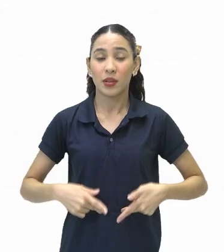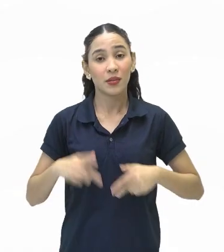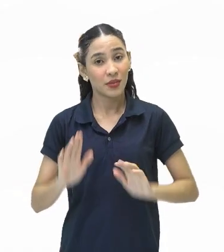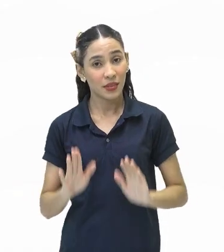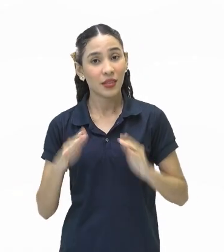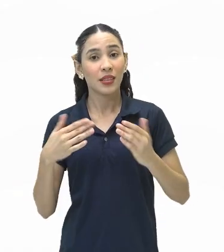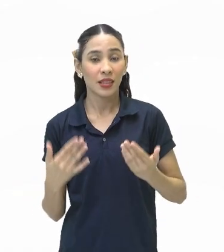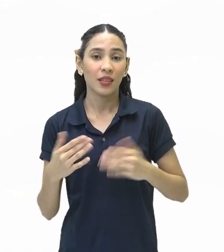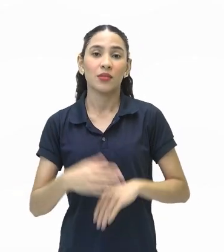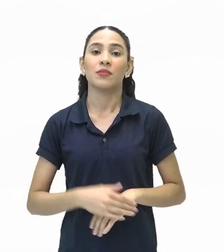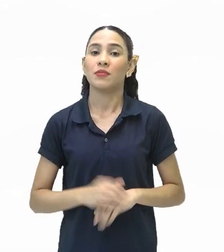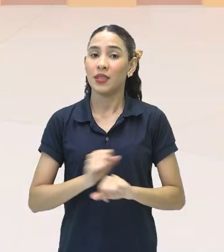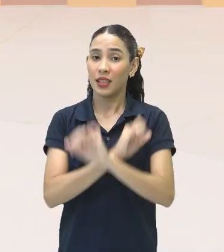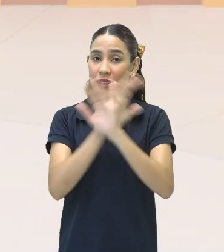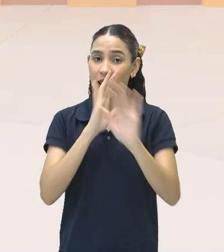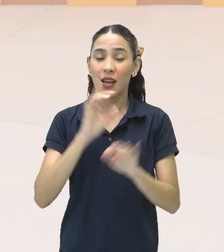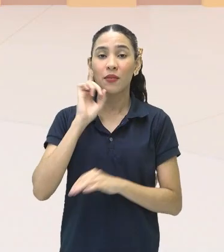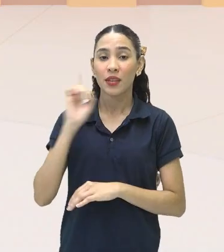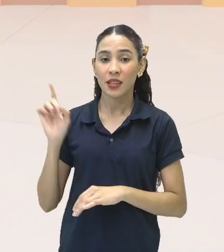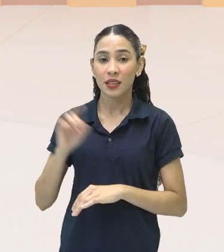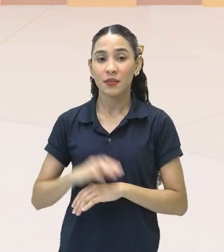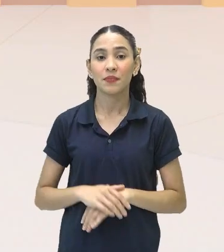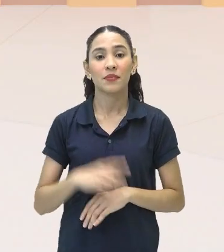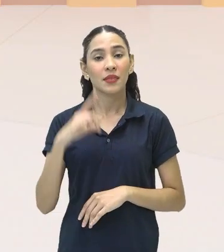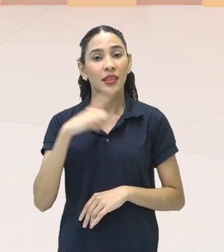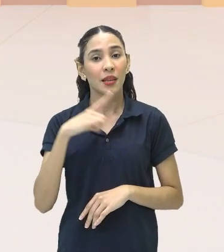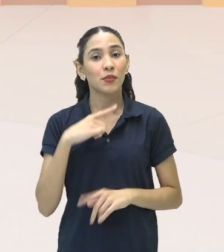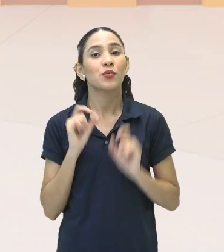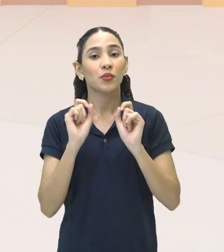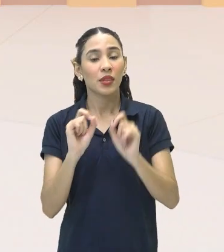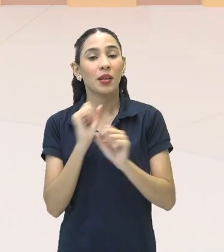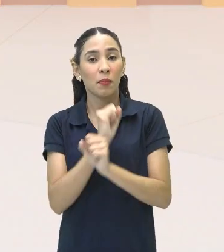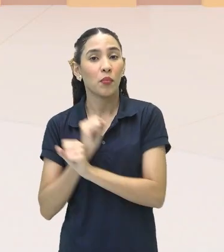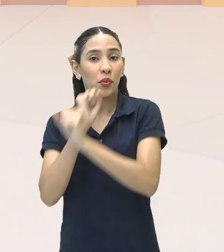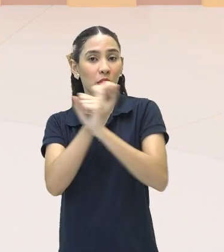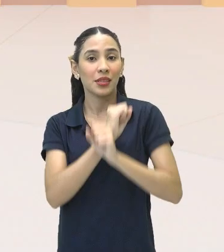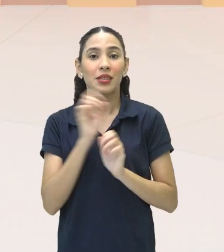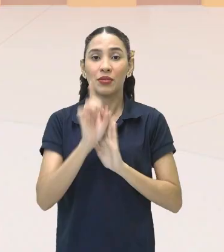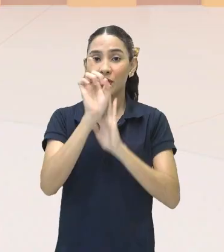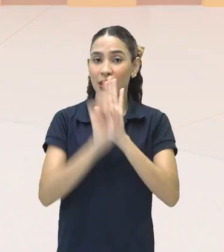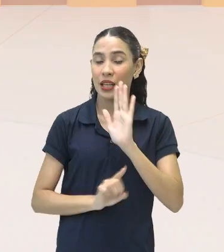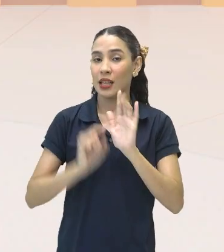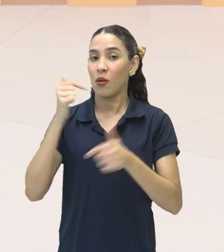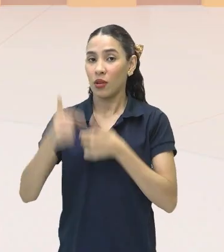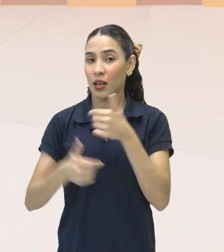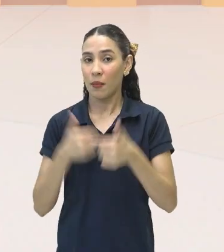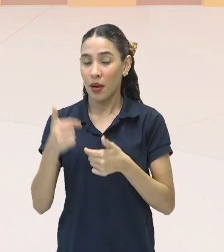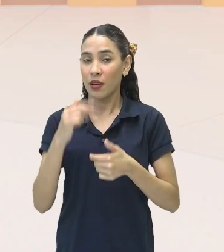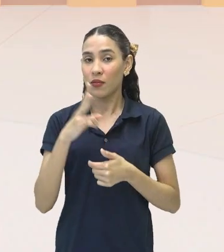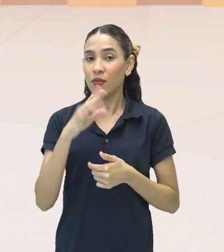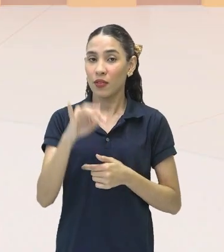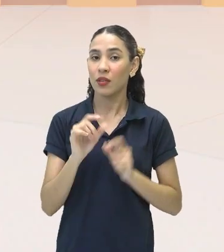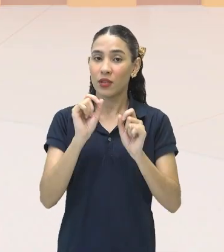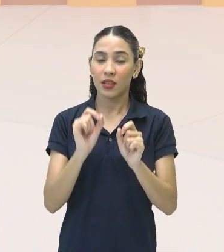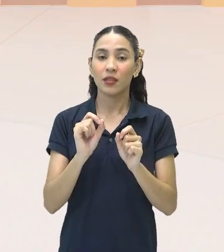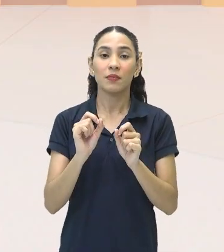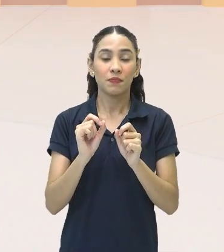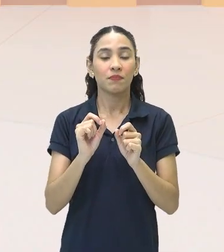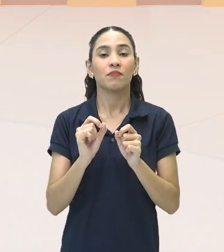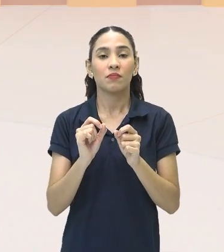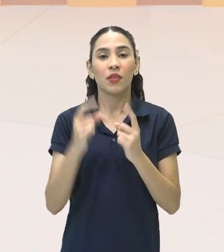Então, estamos muito claros aqui, né? Temos que proteger esse direito ao trabalho, que vai ser uma das formas